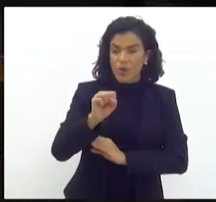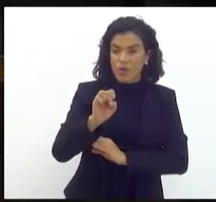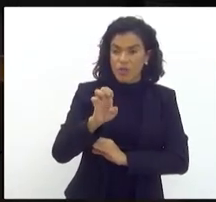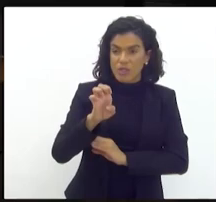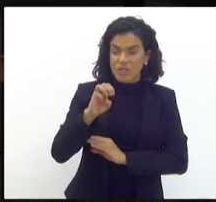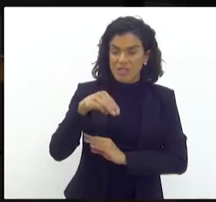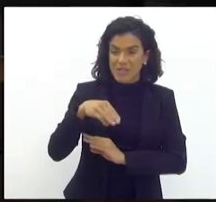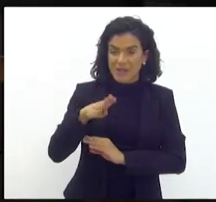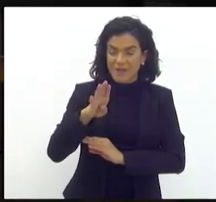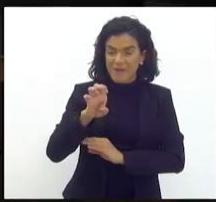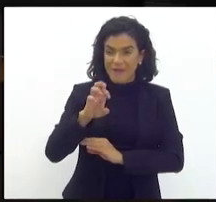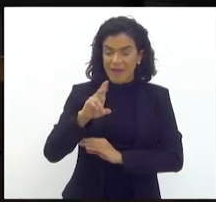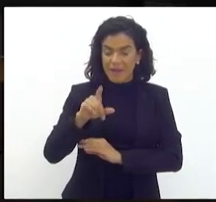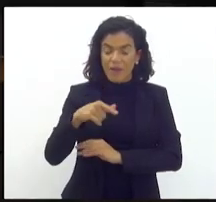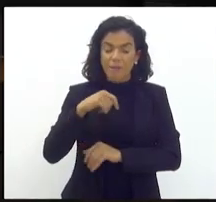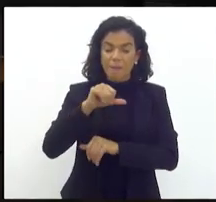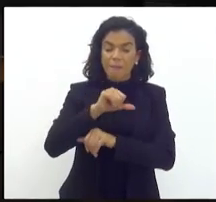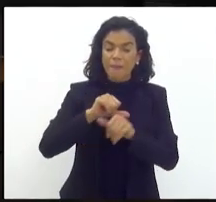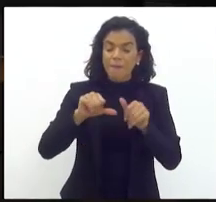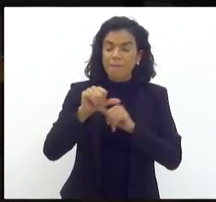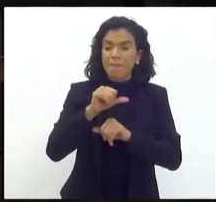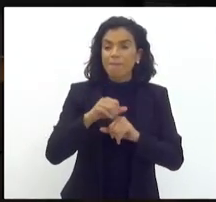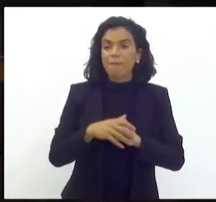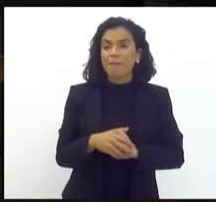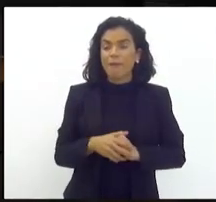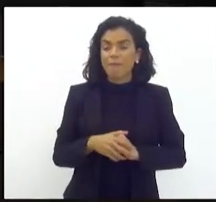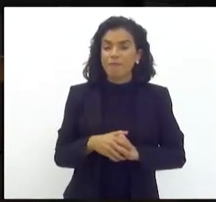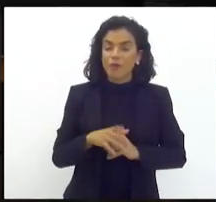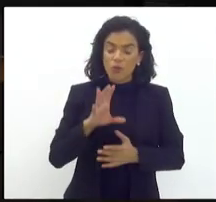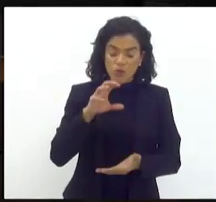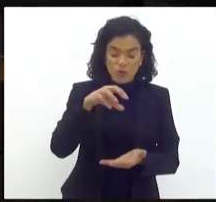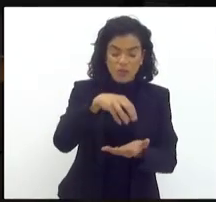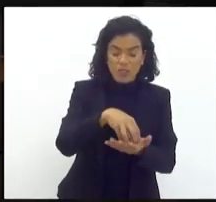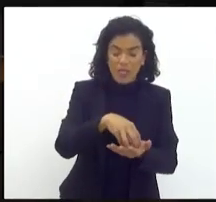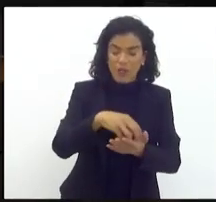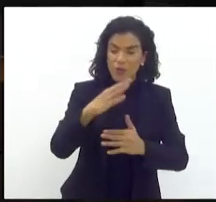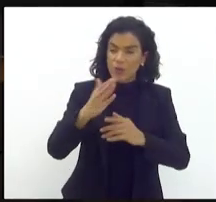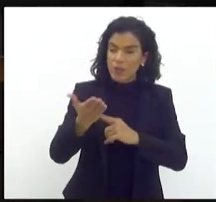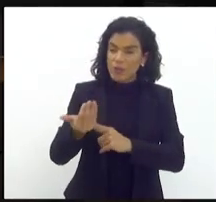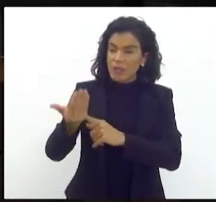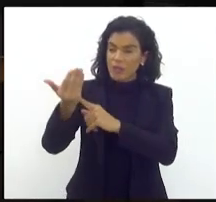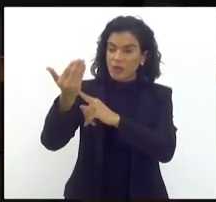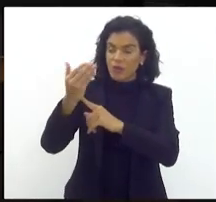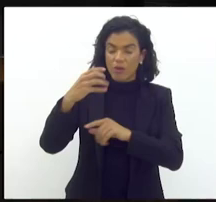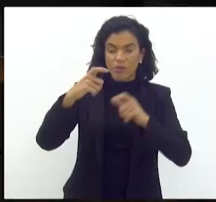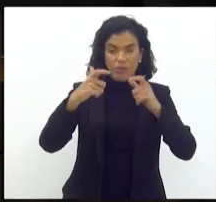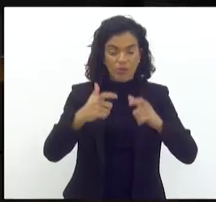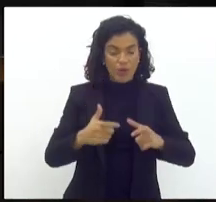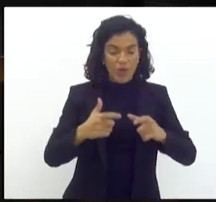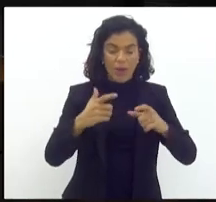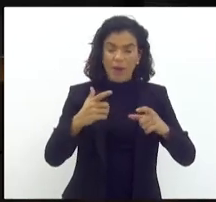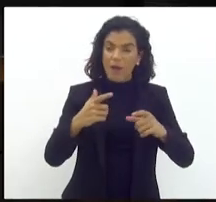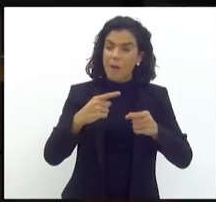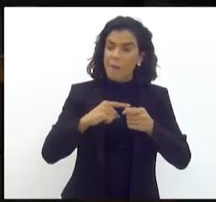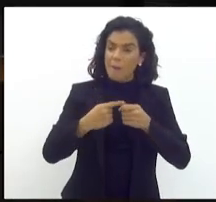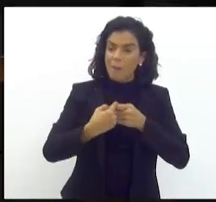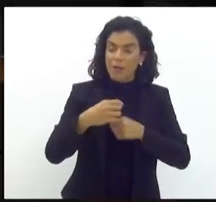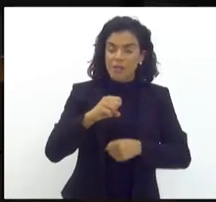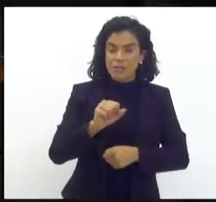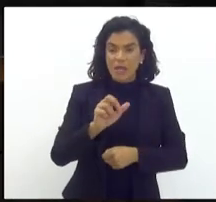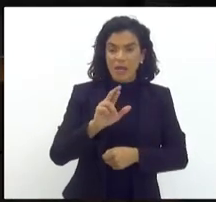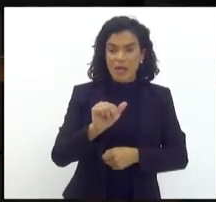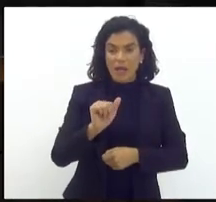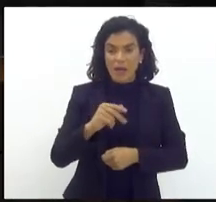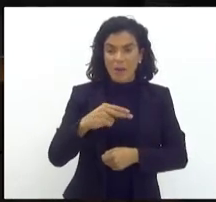centro tecnológico Antônio Silva Duarte Filho o centro tecnológico localizado no bairro Sarapuí